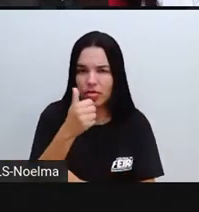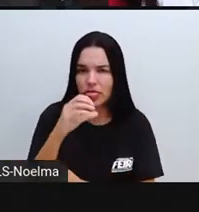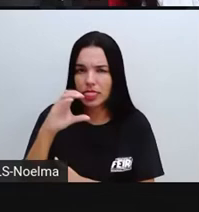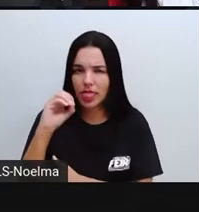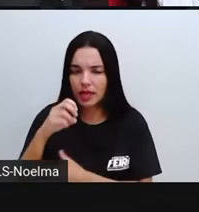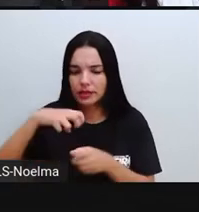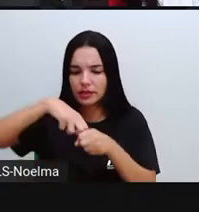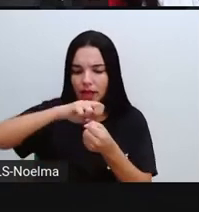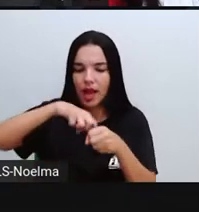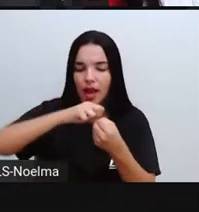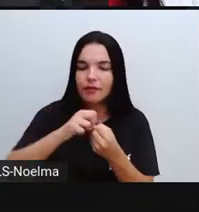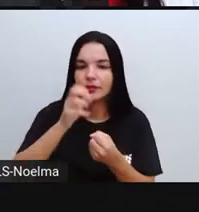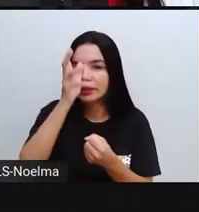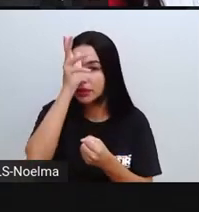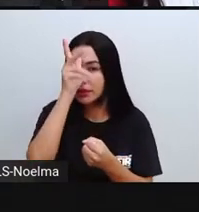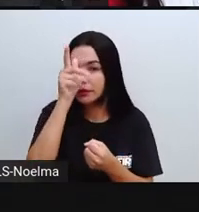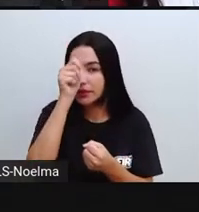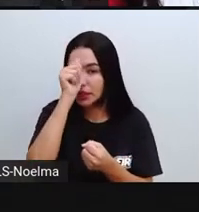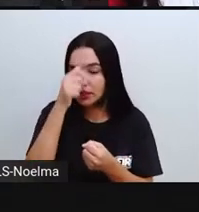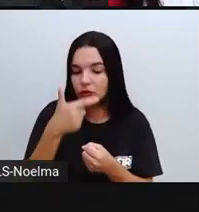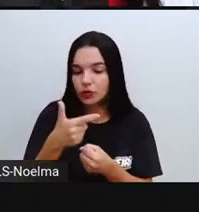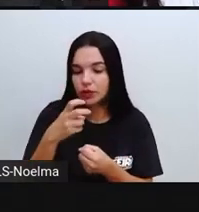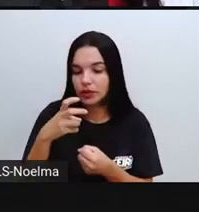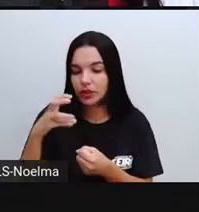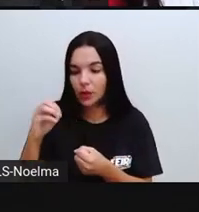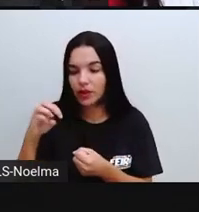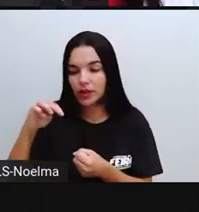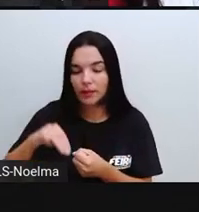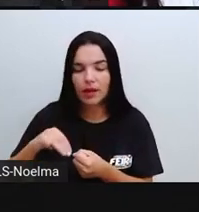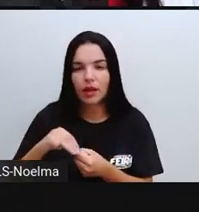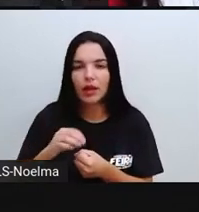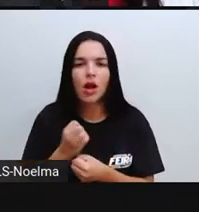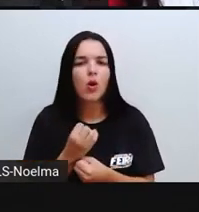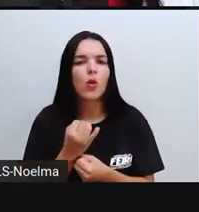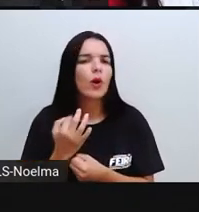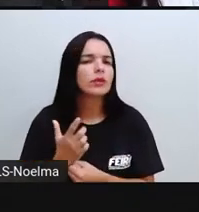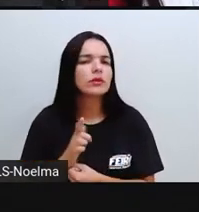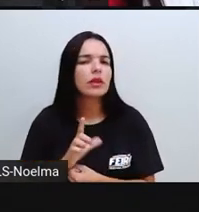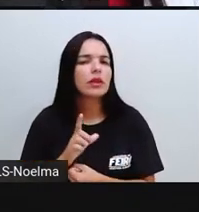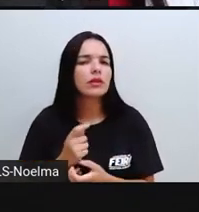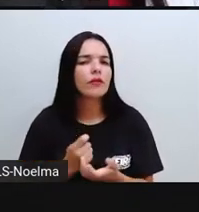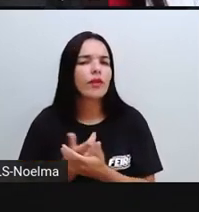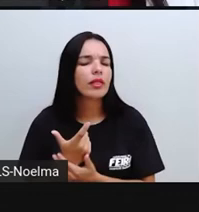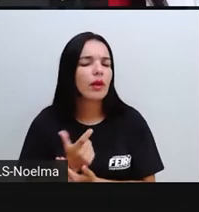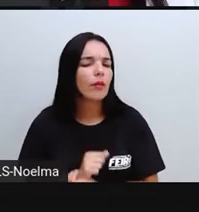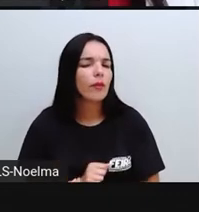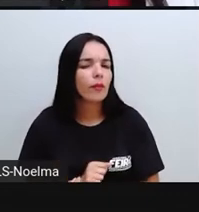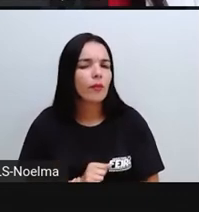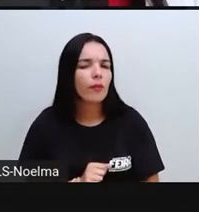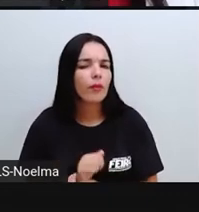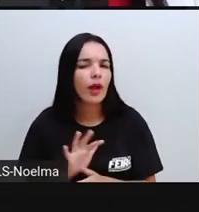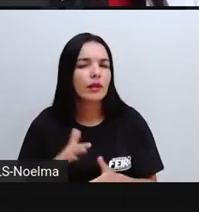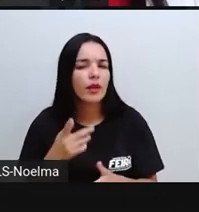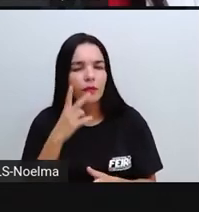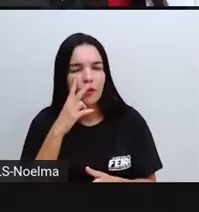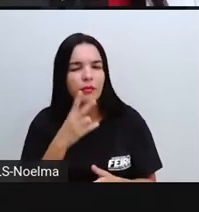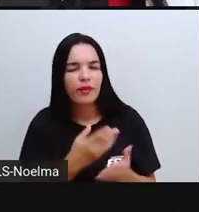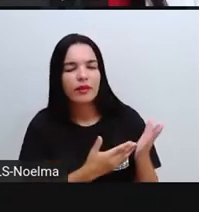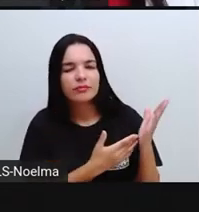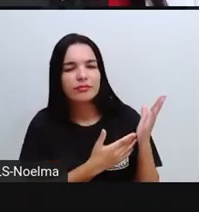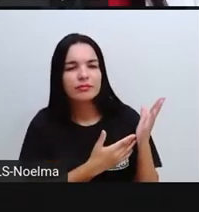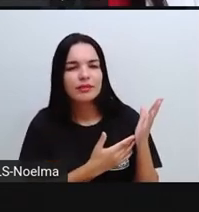250ml quantos litros de refrigerante foram vendidos então a gente pega areia